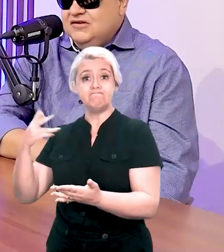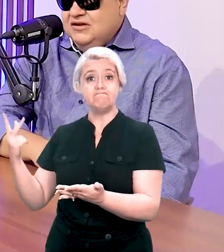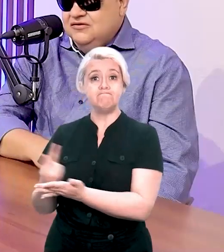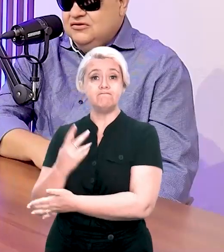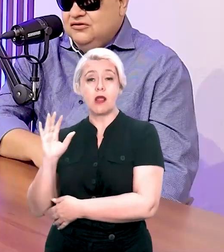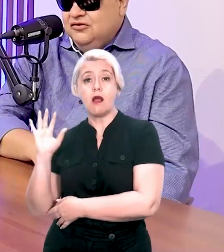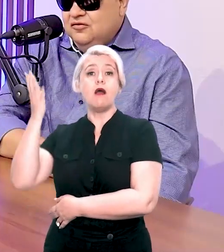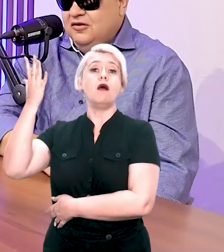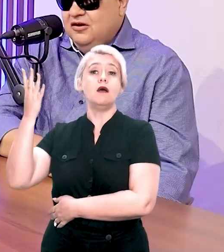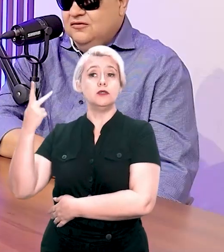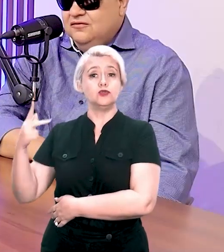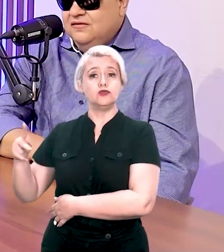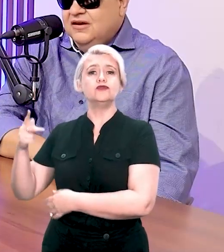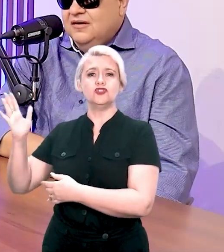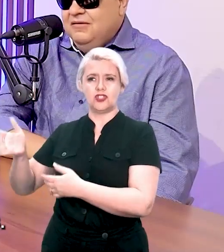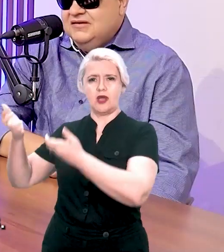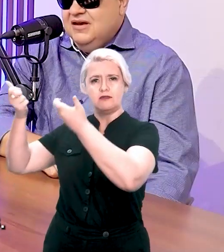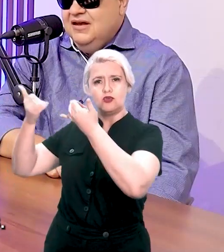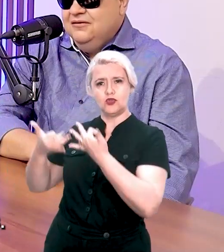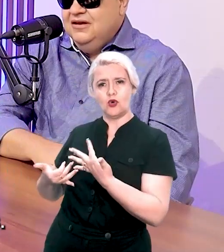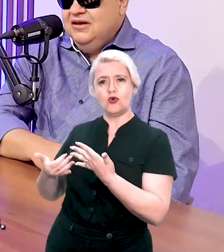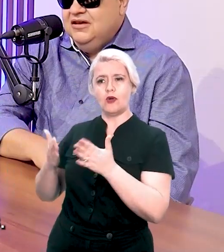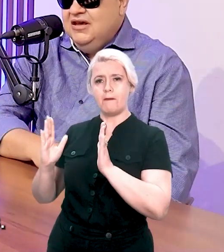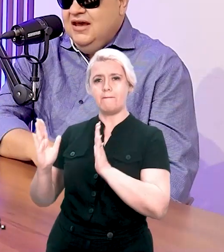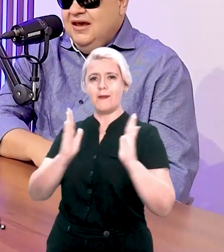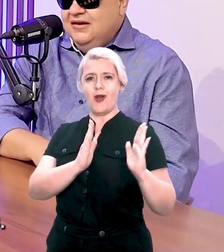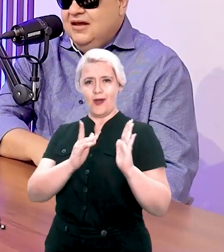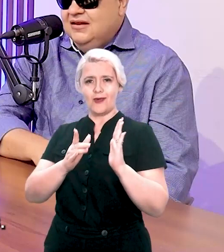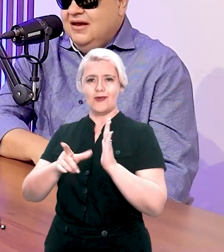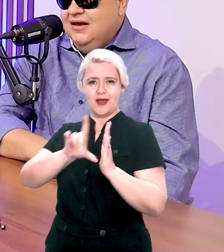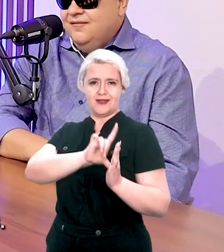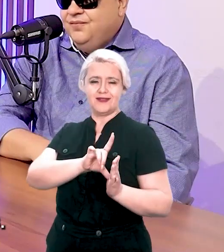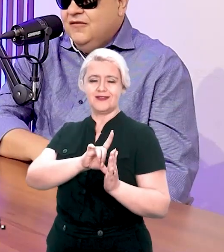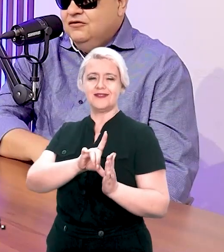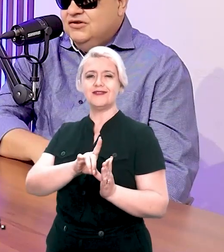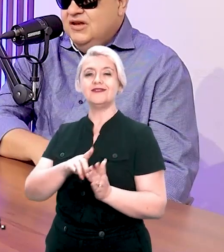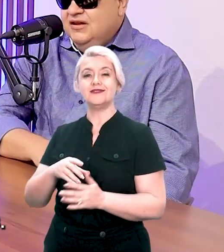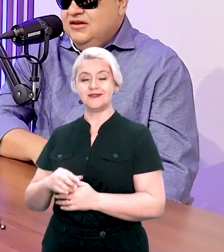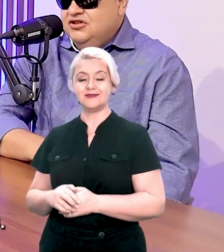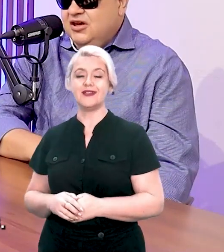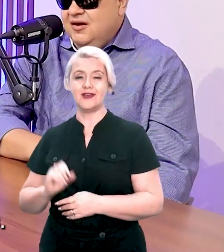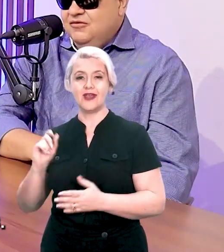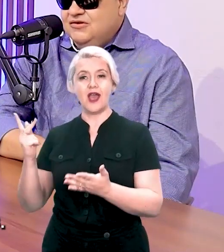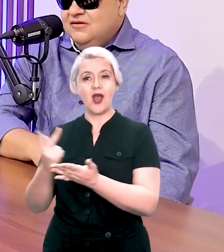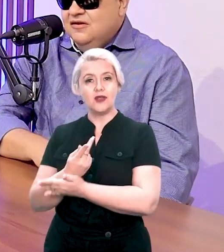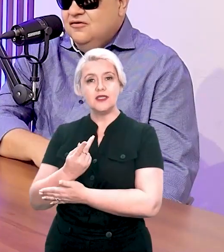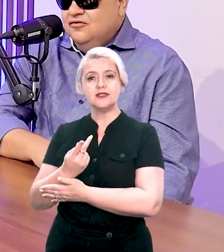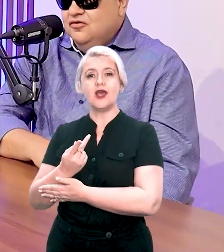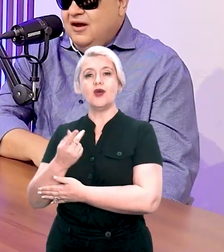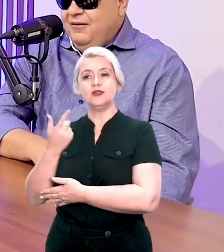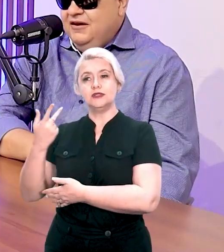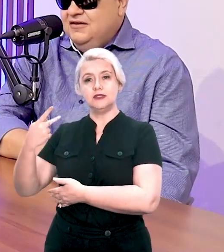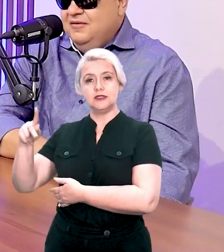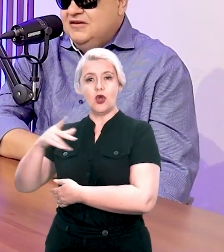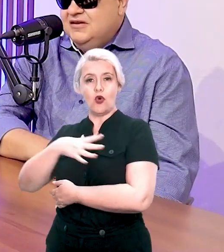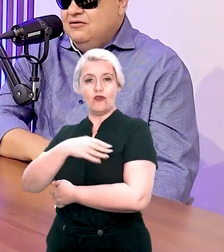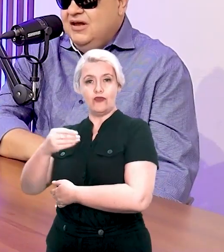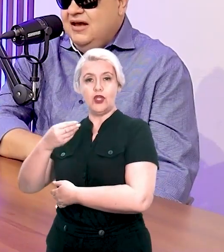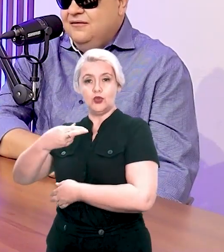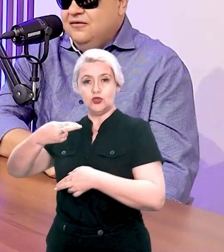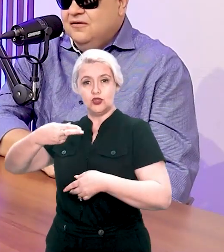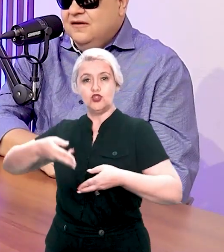situação que você nos contou no bloco passado aí, que é dos neném gêmeos. O